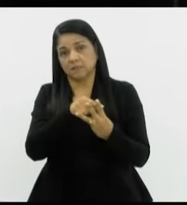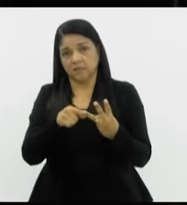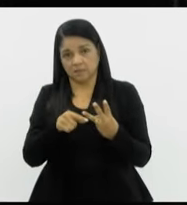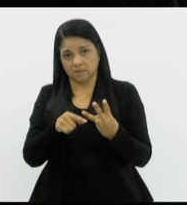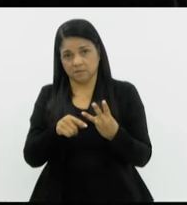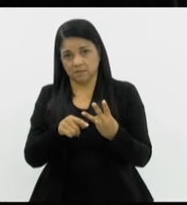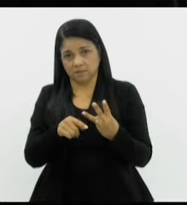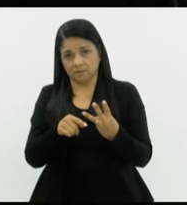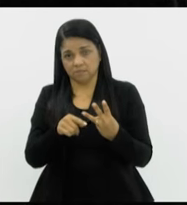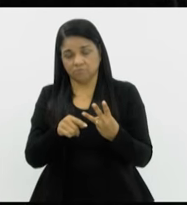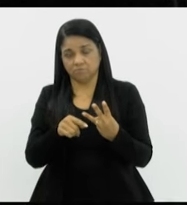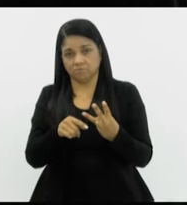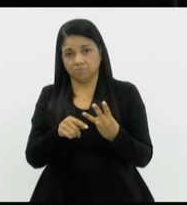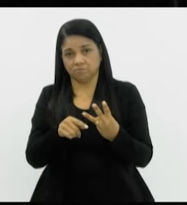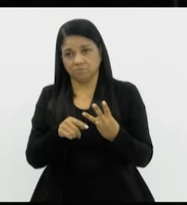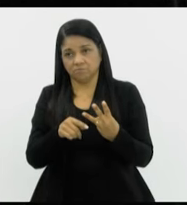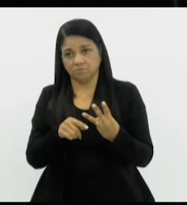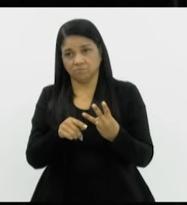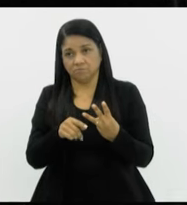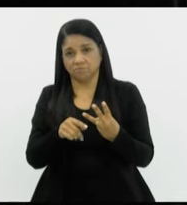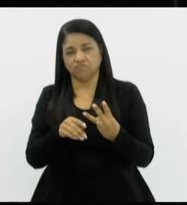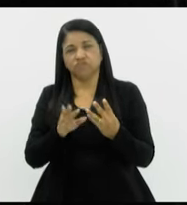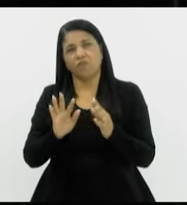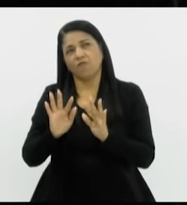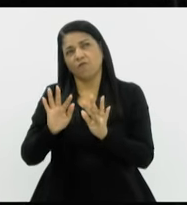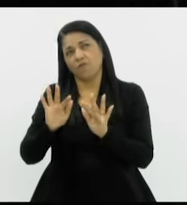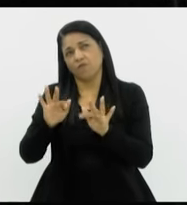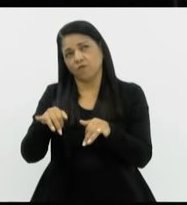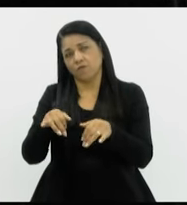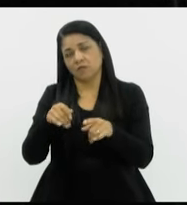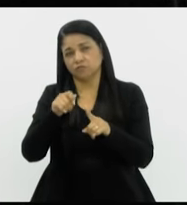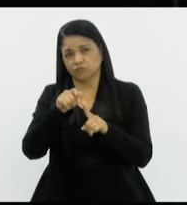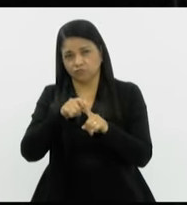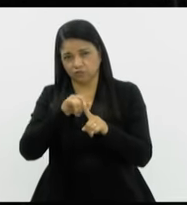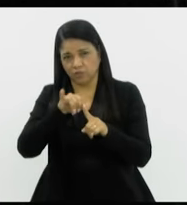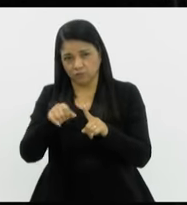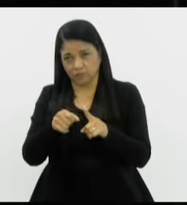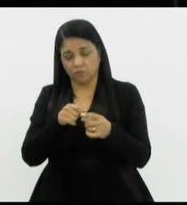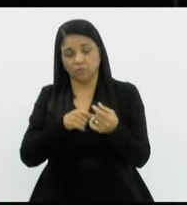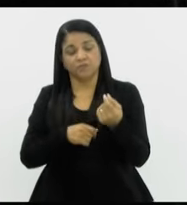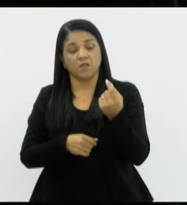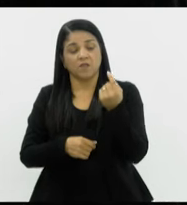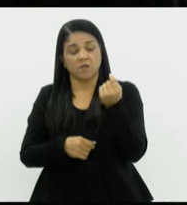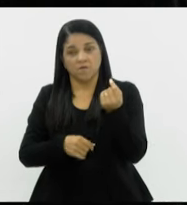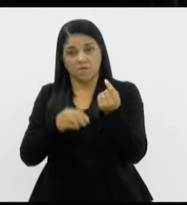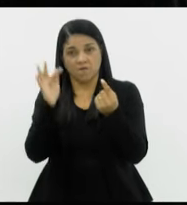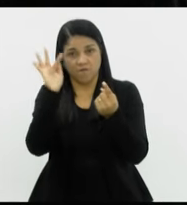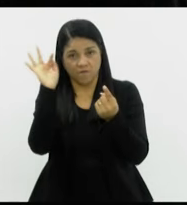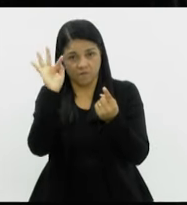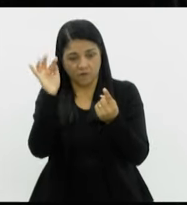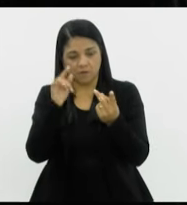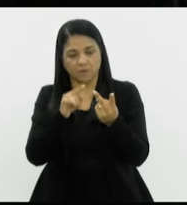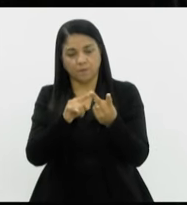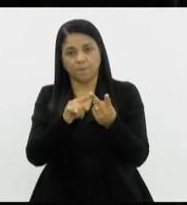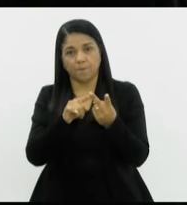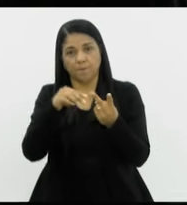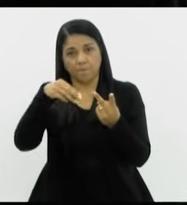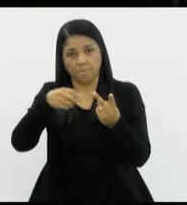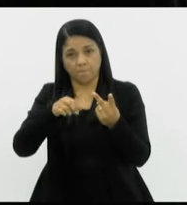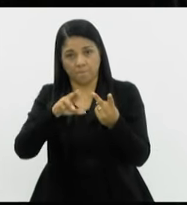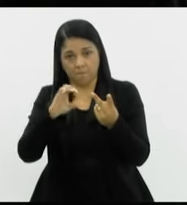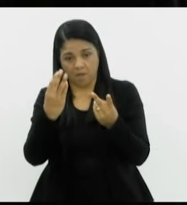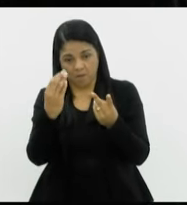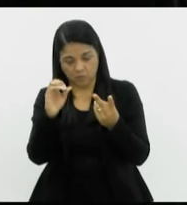Como foi no meado, já finalzinho de janeiro, então vou contar, fevereiro, março e abril. Quem tinha